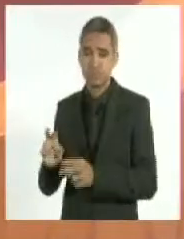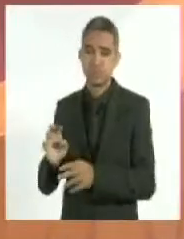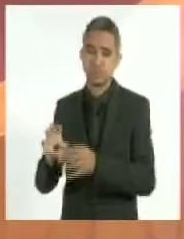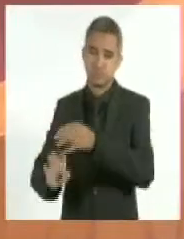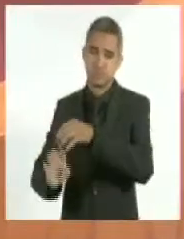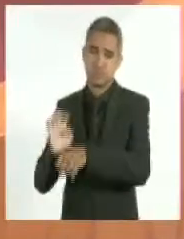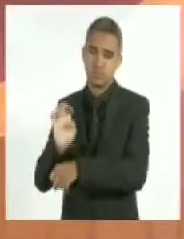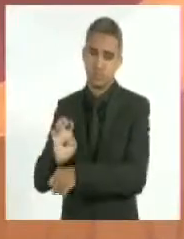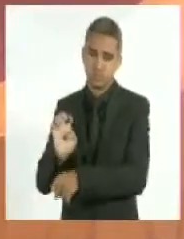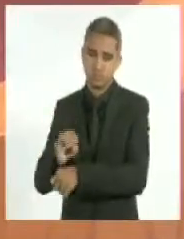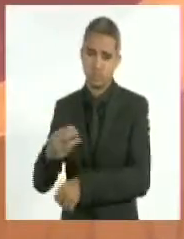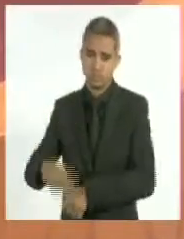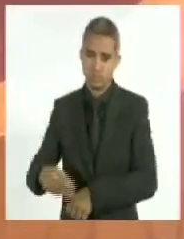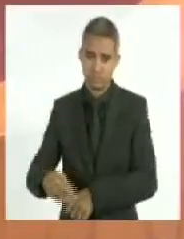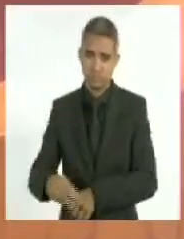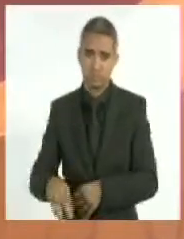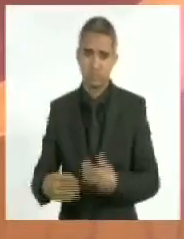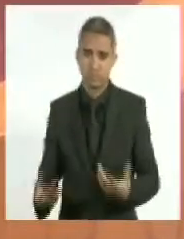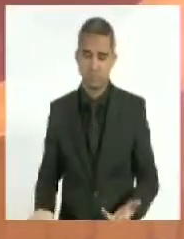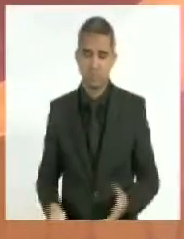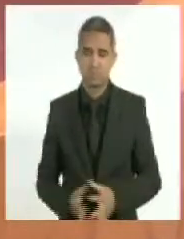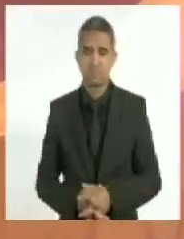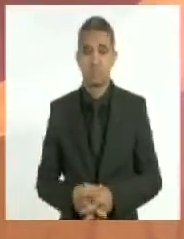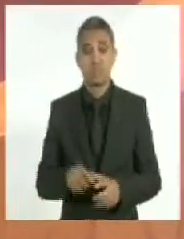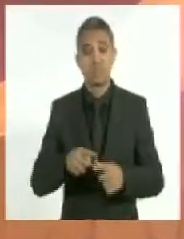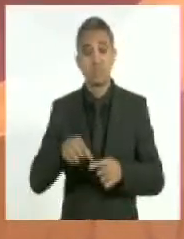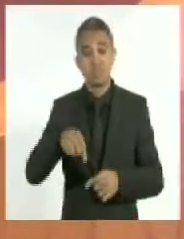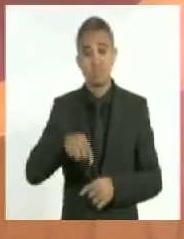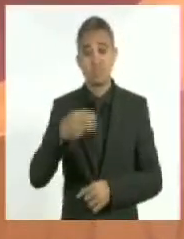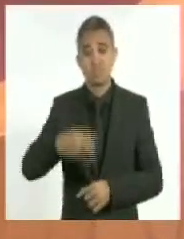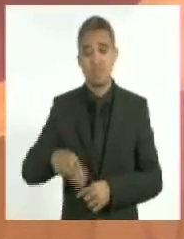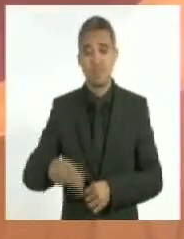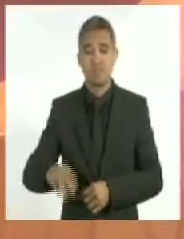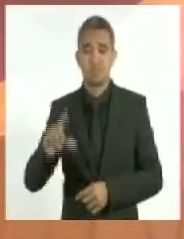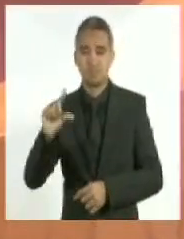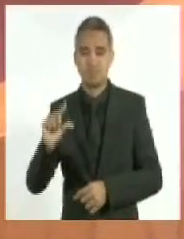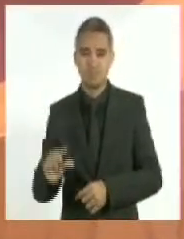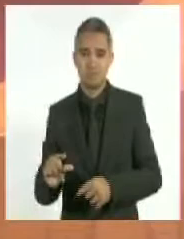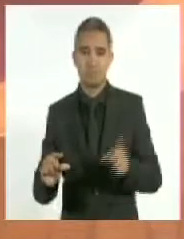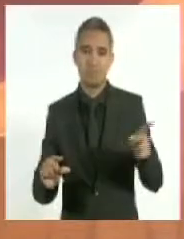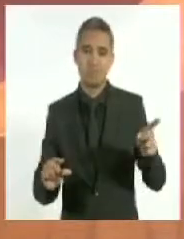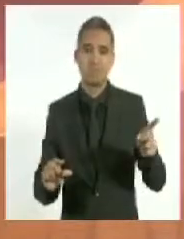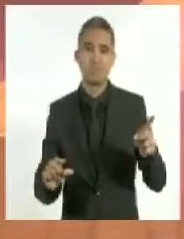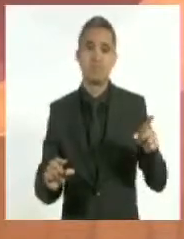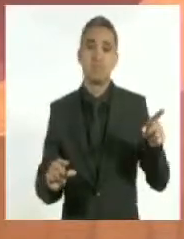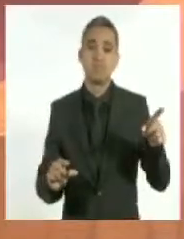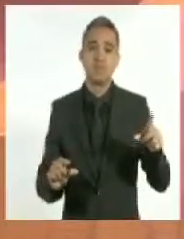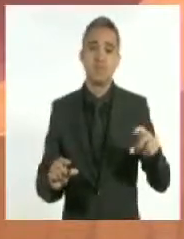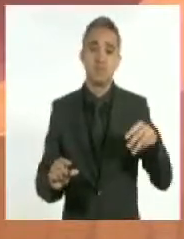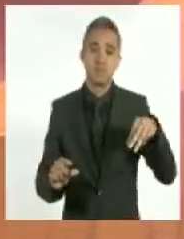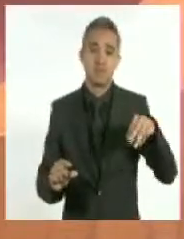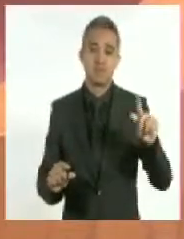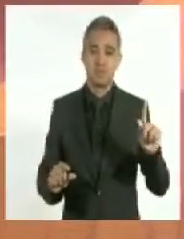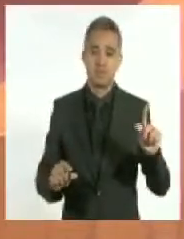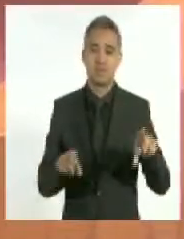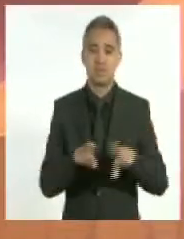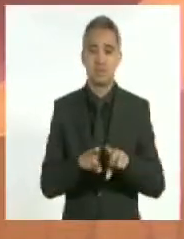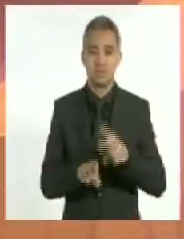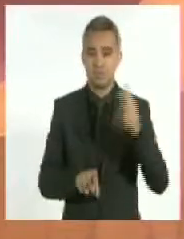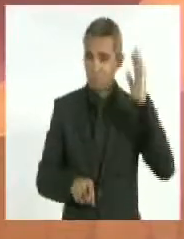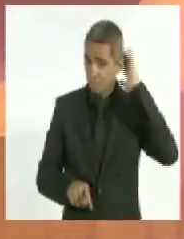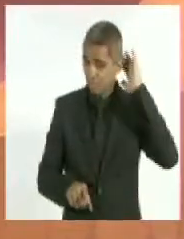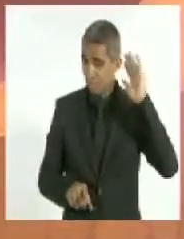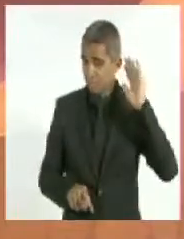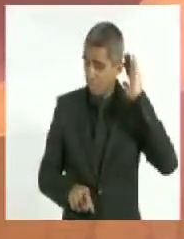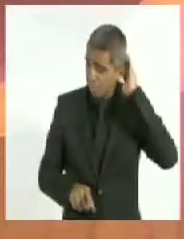infinitamente inferior ao que ela paga a Minas Gerais e Pará, que irá levar a Vale à falência. Quanto à questão da